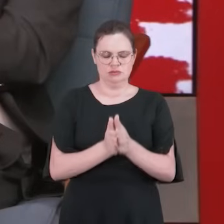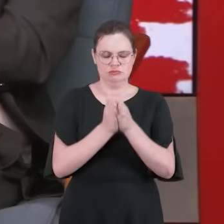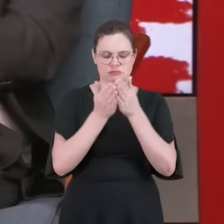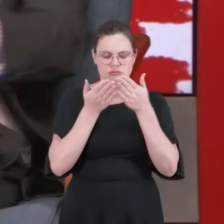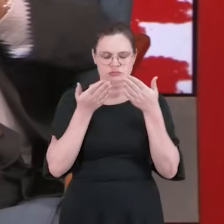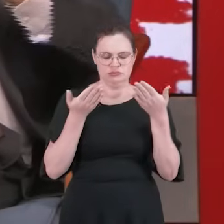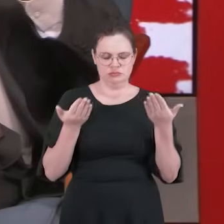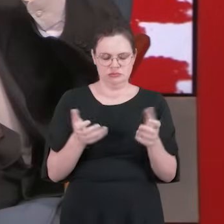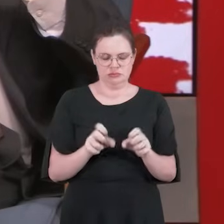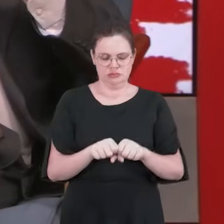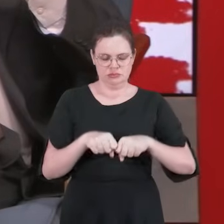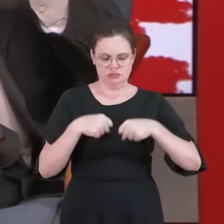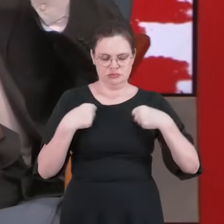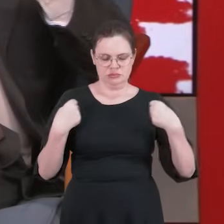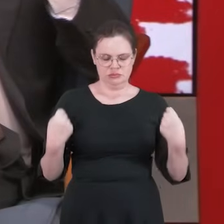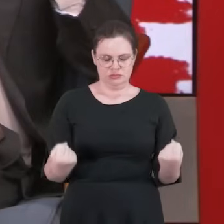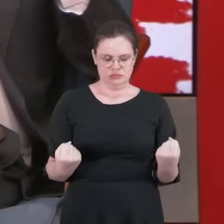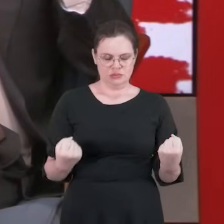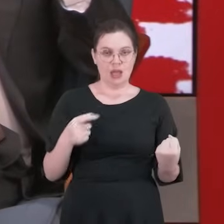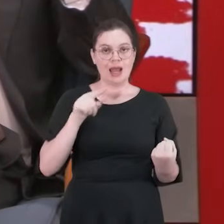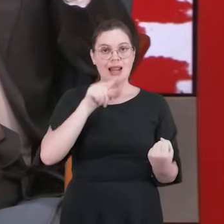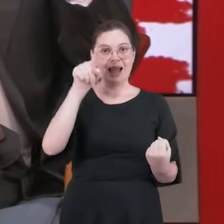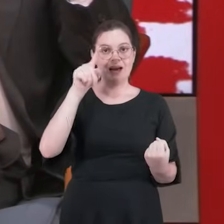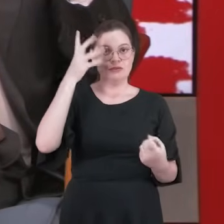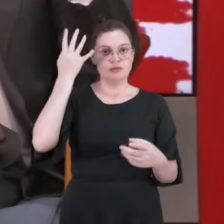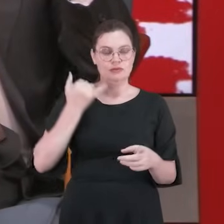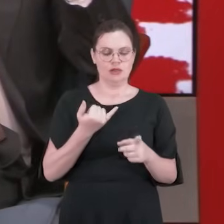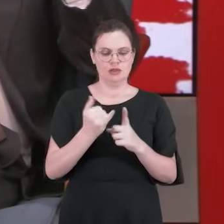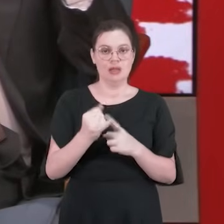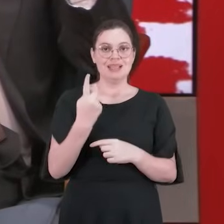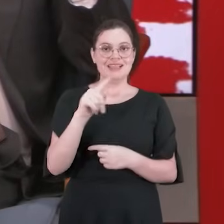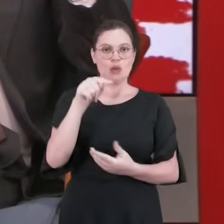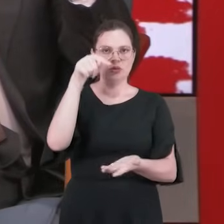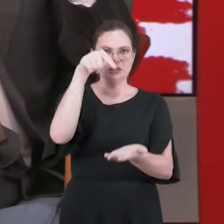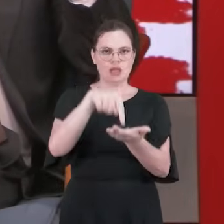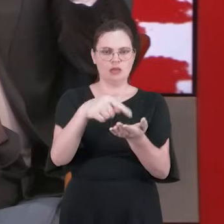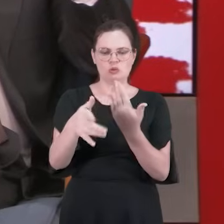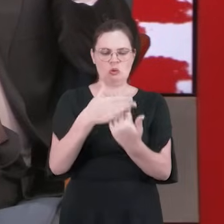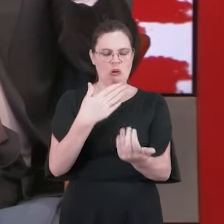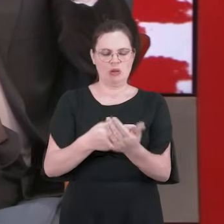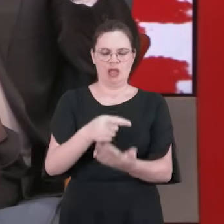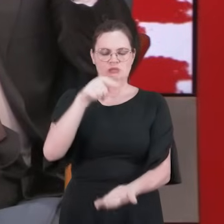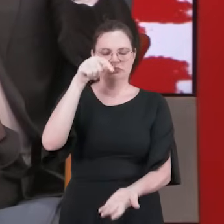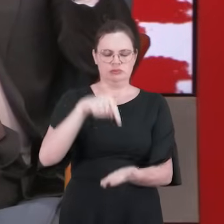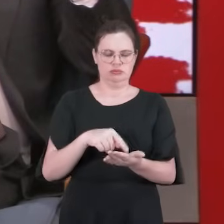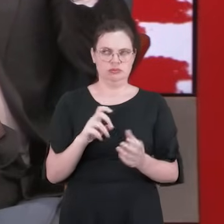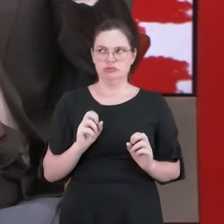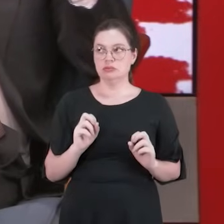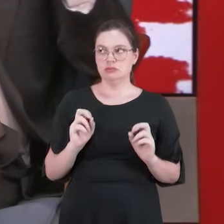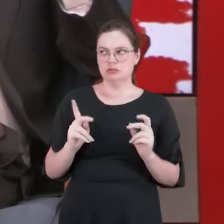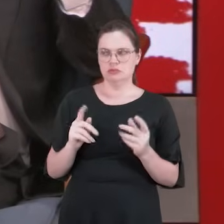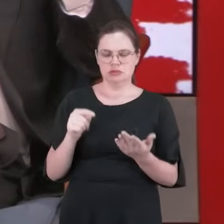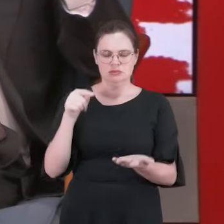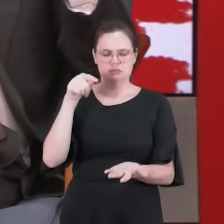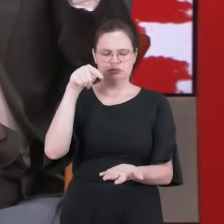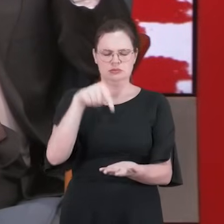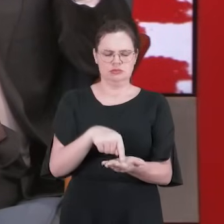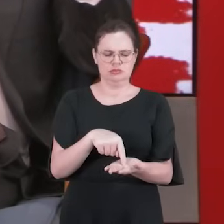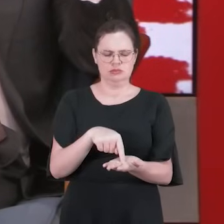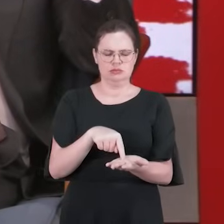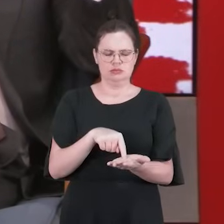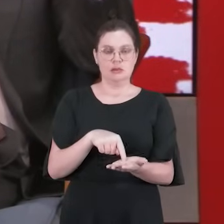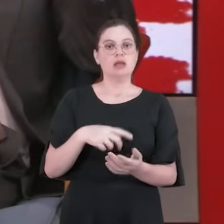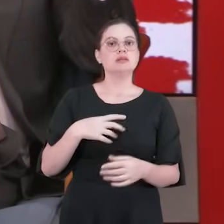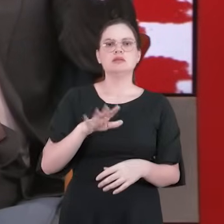abriu, o servo lá disse assim: coloca o teu dedo em qualquer parte. Ele colocou. E o servo lá disse